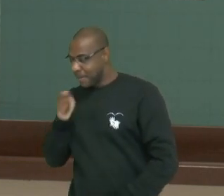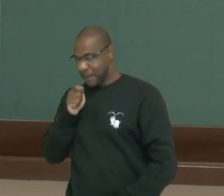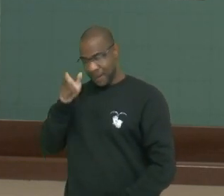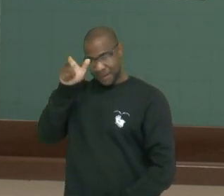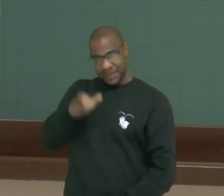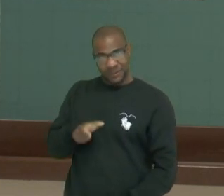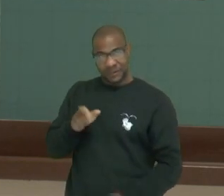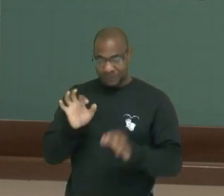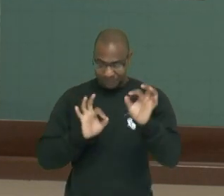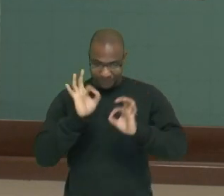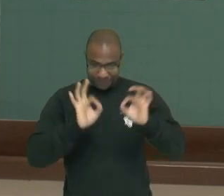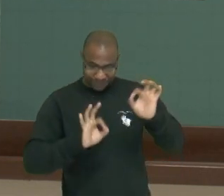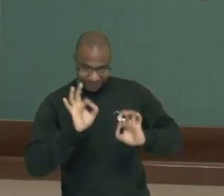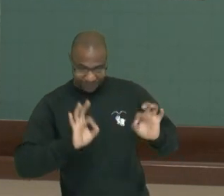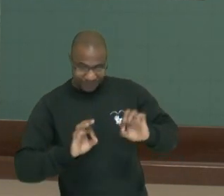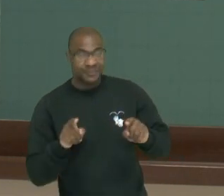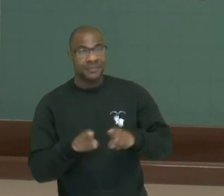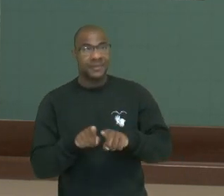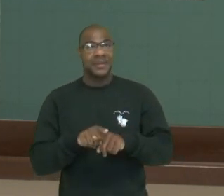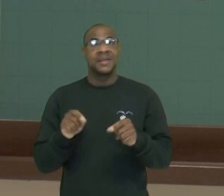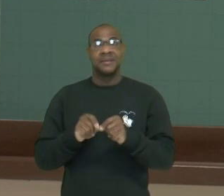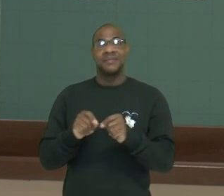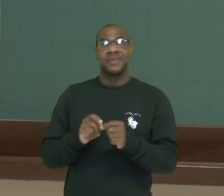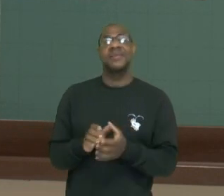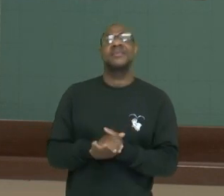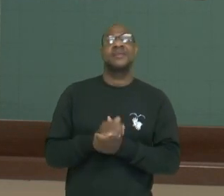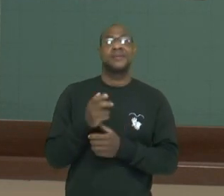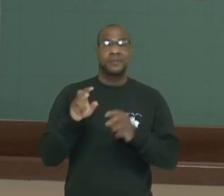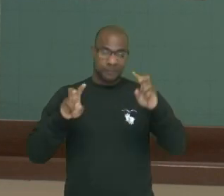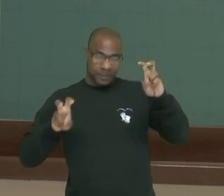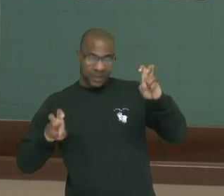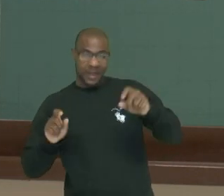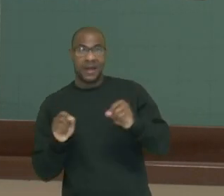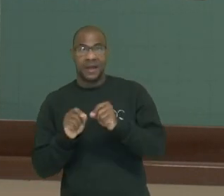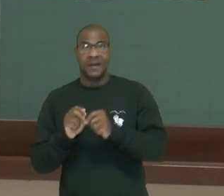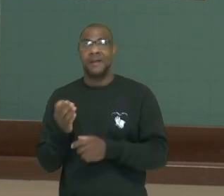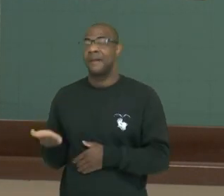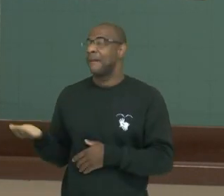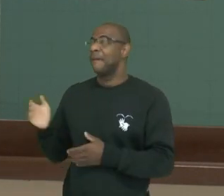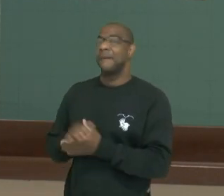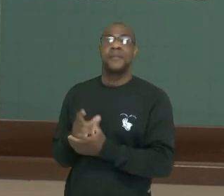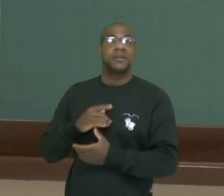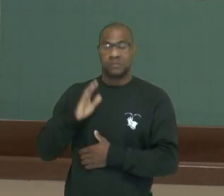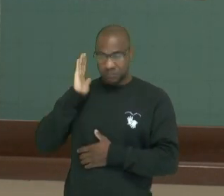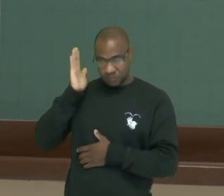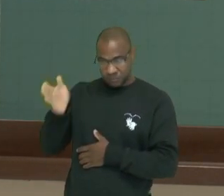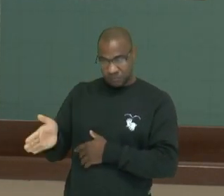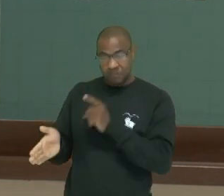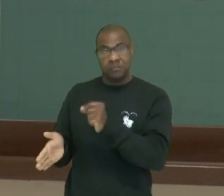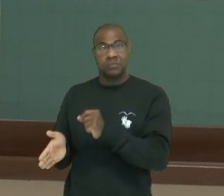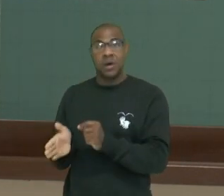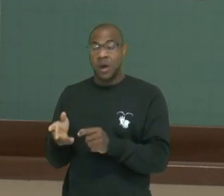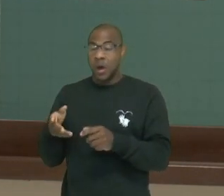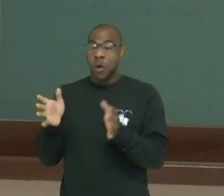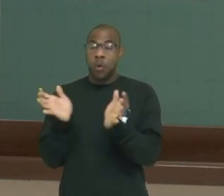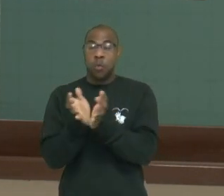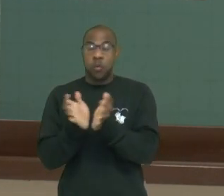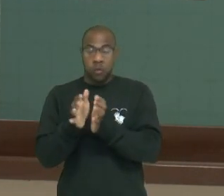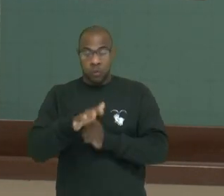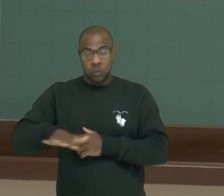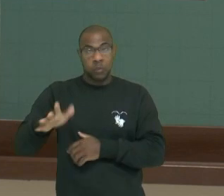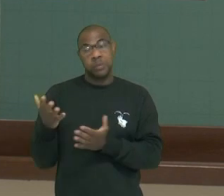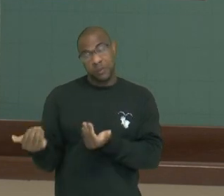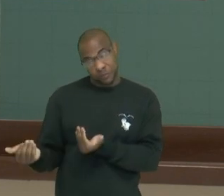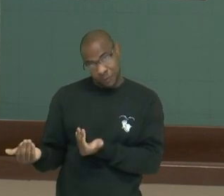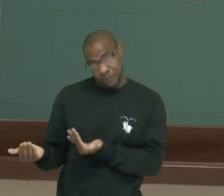foi tratado ali e fez esse parágrafo. Então nós temos aqui já o direcionamento ao público-alvo, que é para o